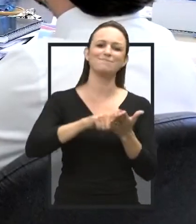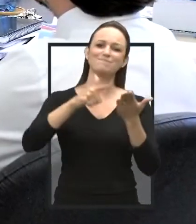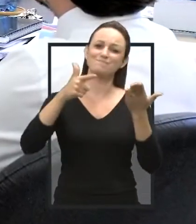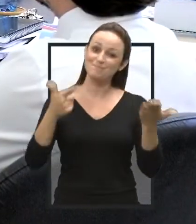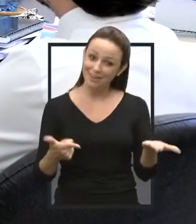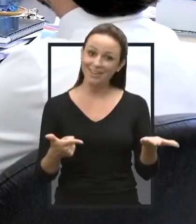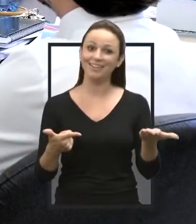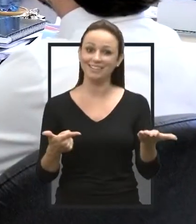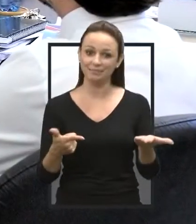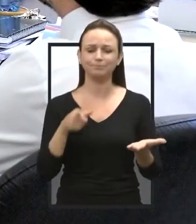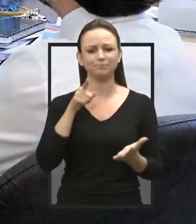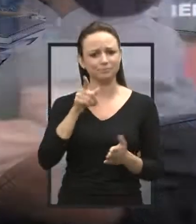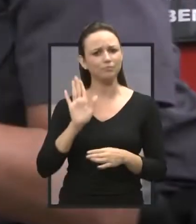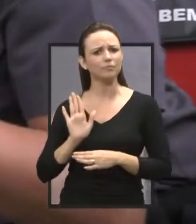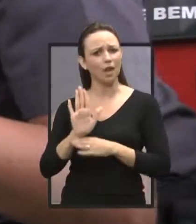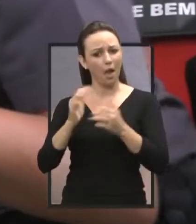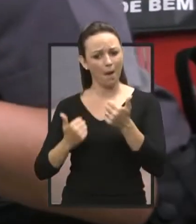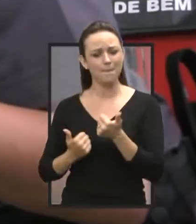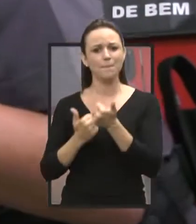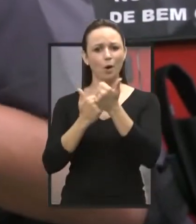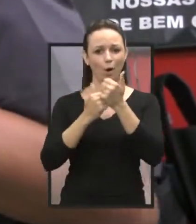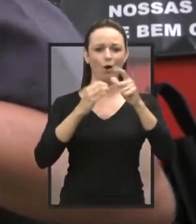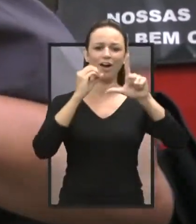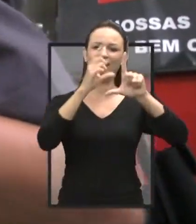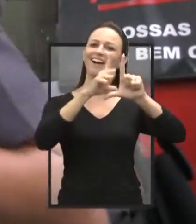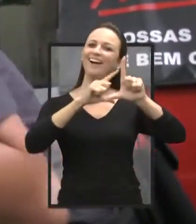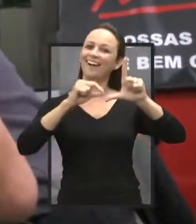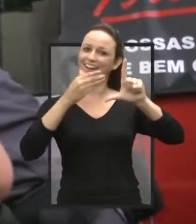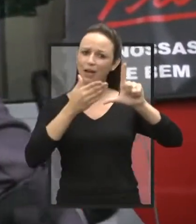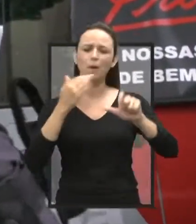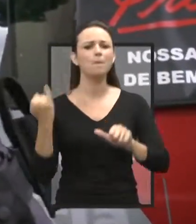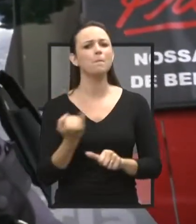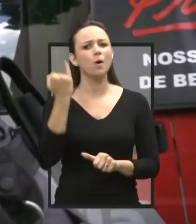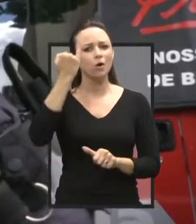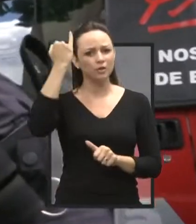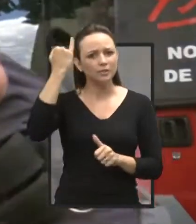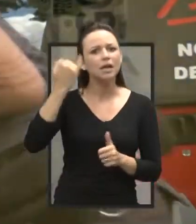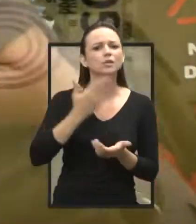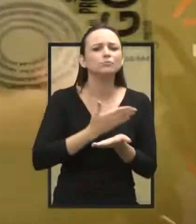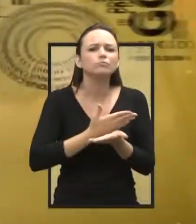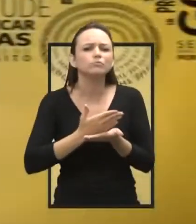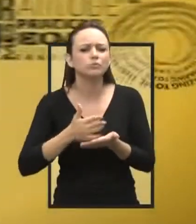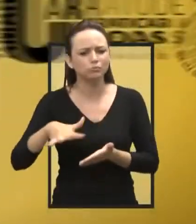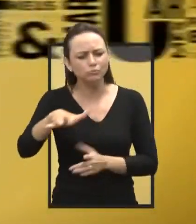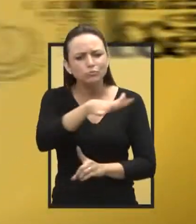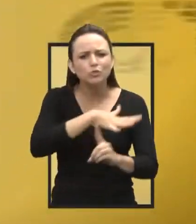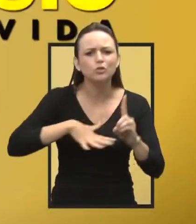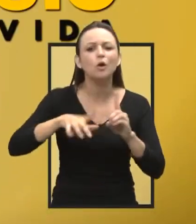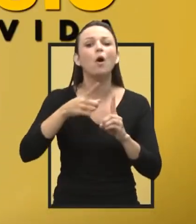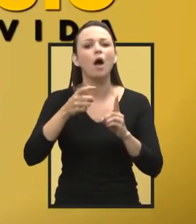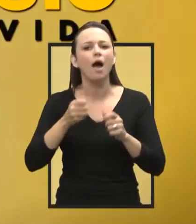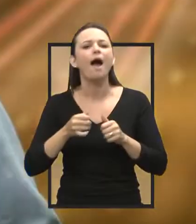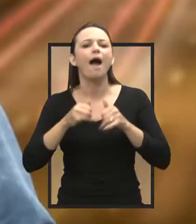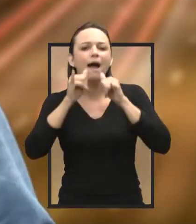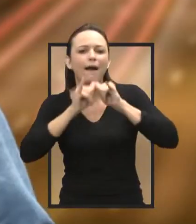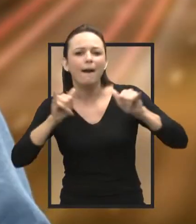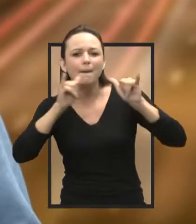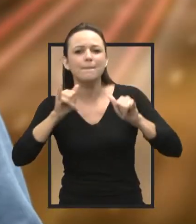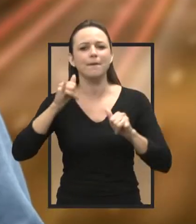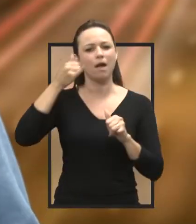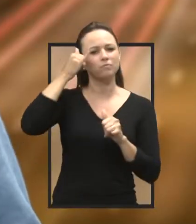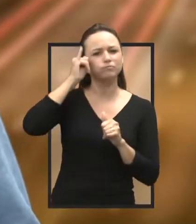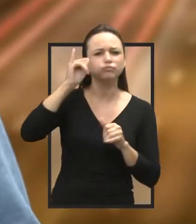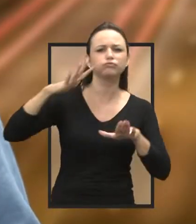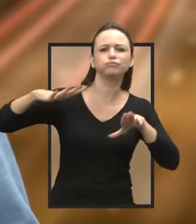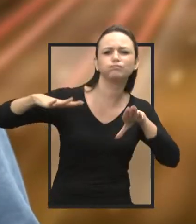Ele ainda apoiou, por meio da TV Câmara, importantes iniciativas da sociedade, como a campanha para a prevenção de